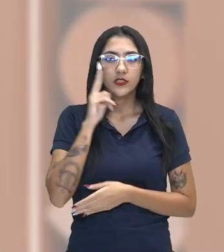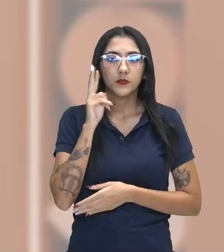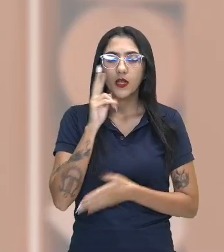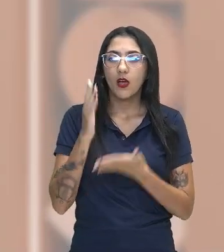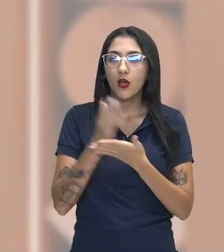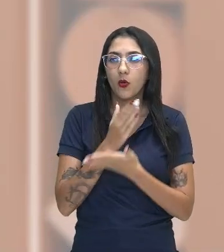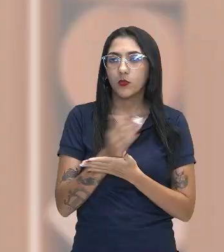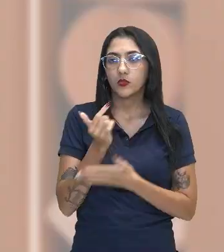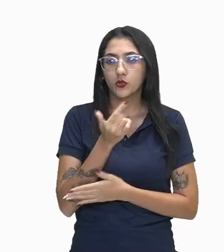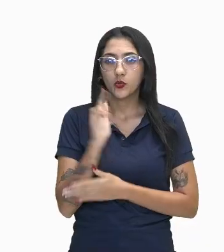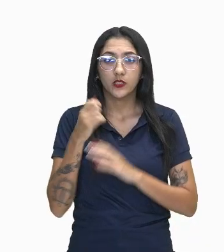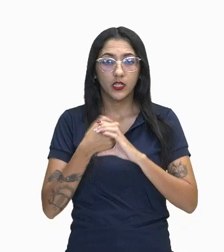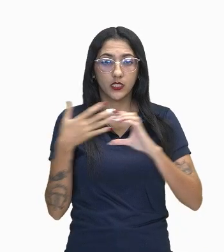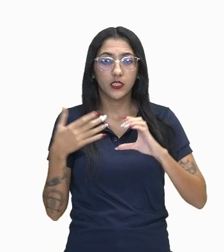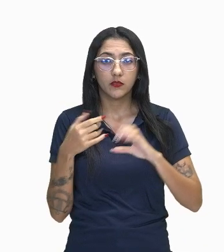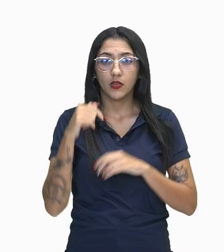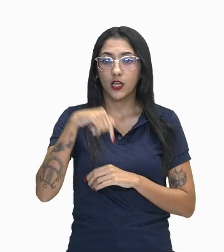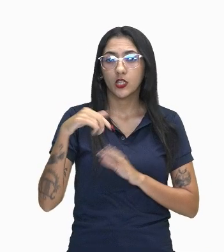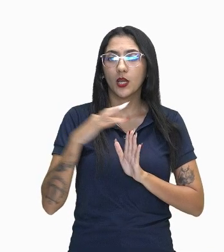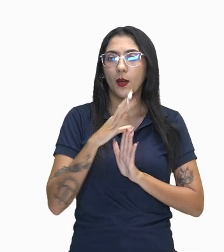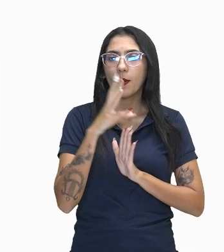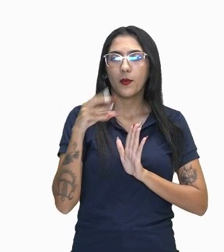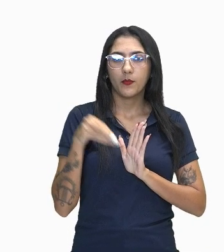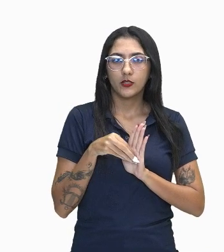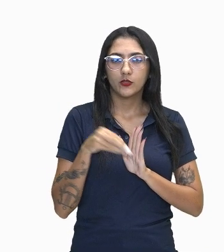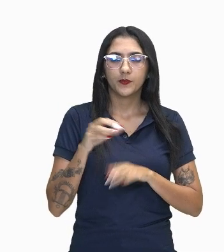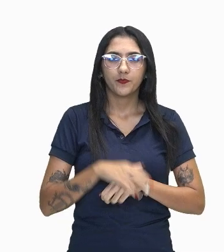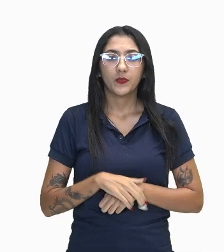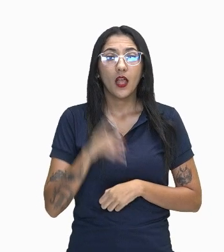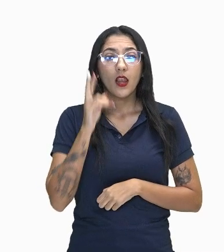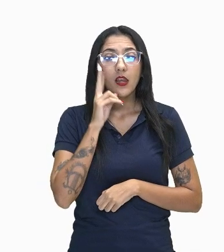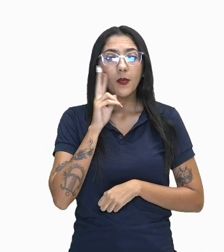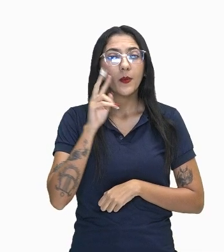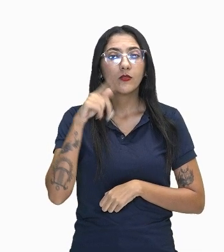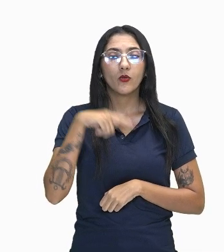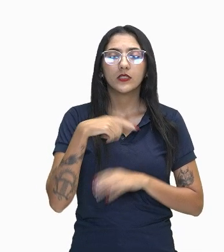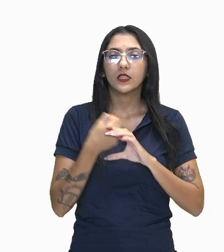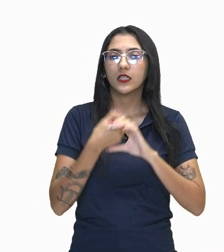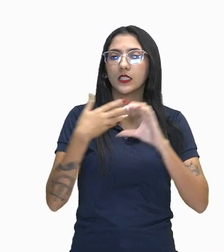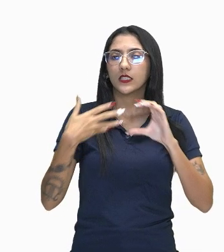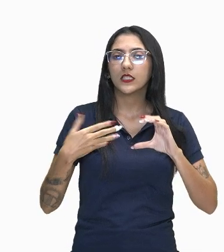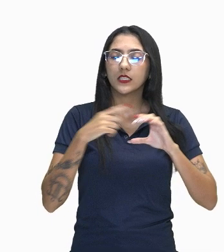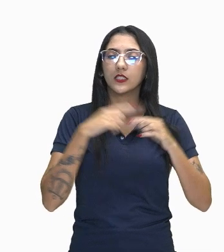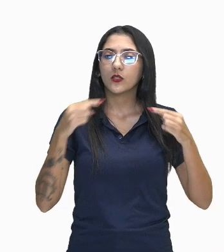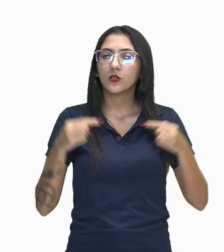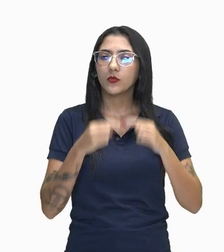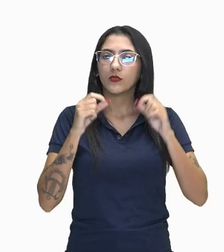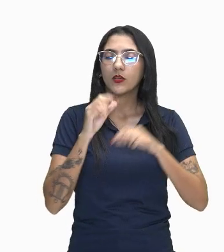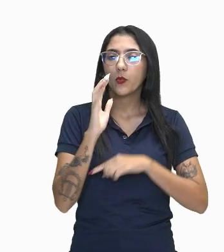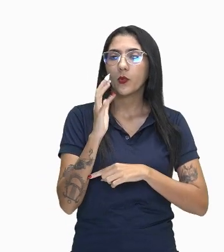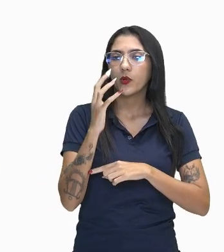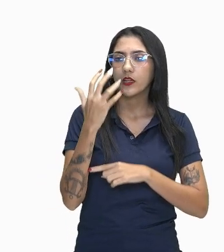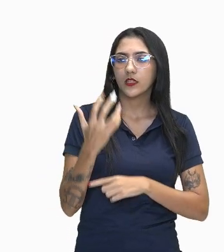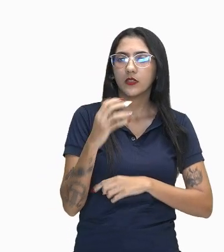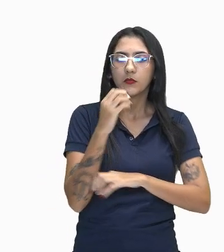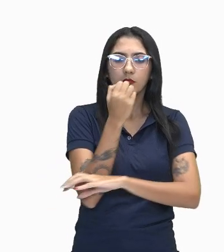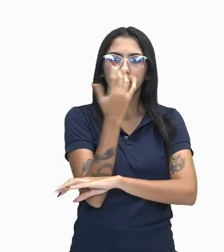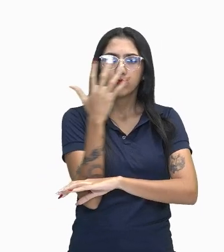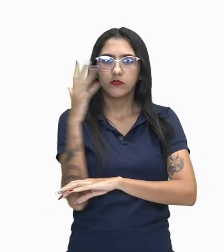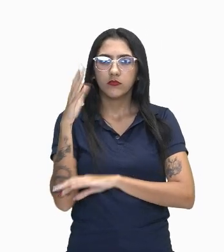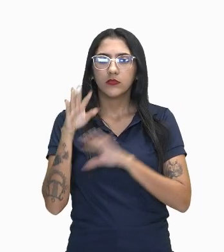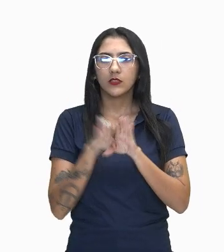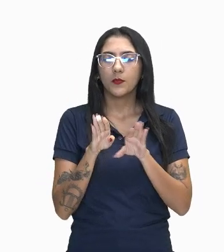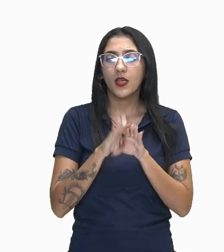domínio amazônico. Lembrando que esses domínios morfoclimáticos, gente, vai estar ligado ao clima, vegetação,